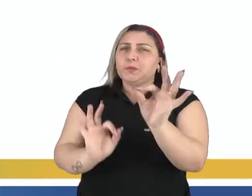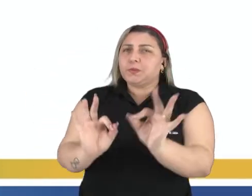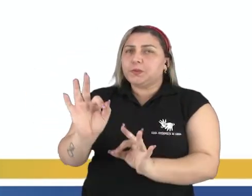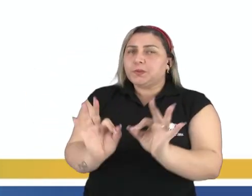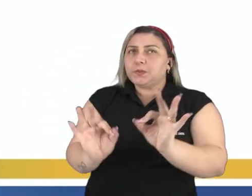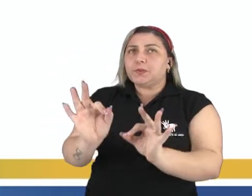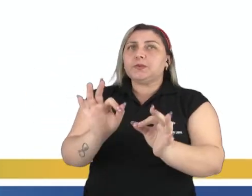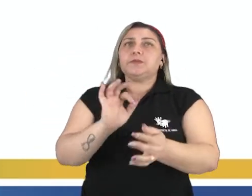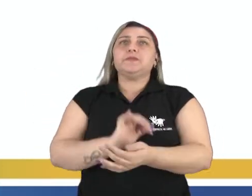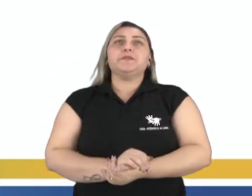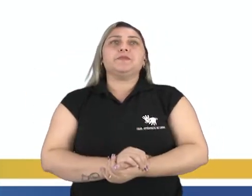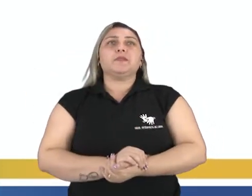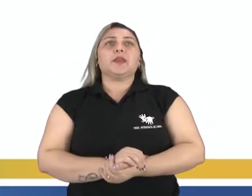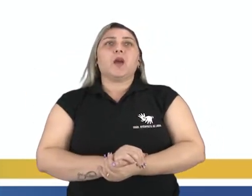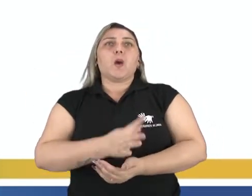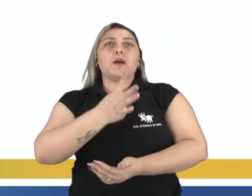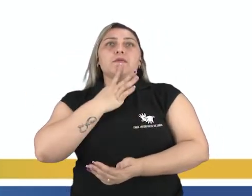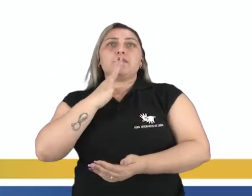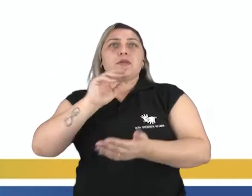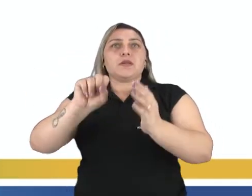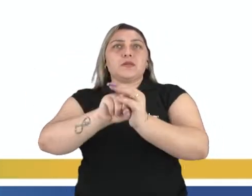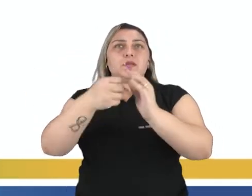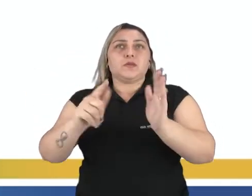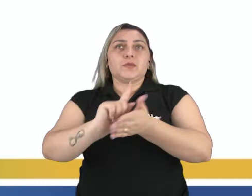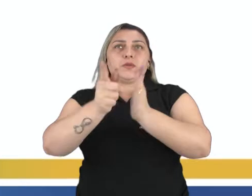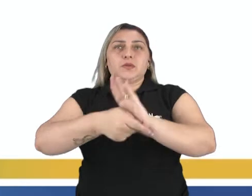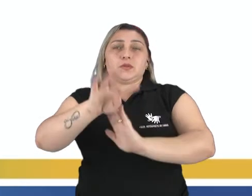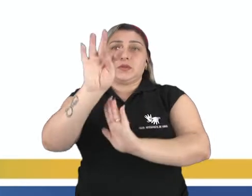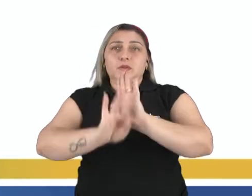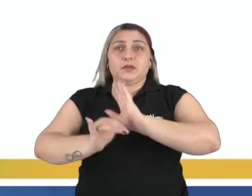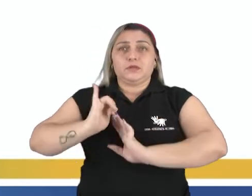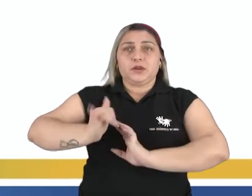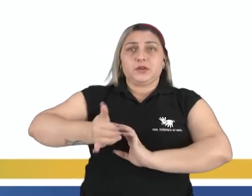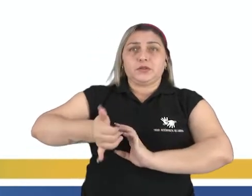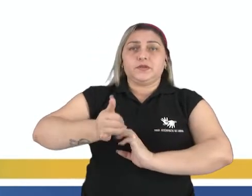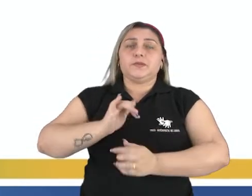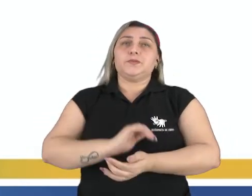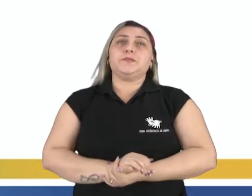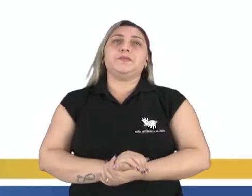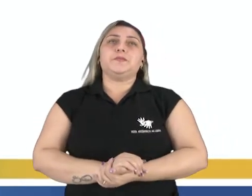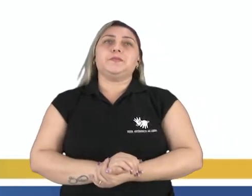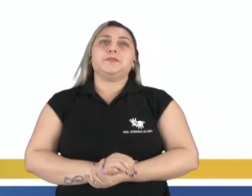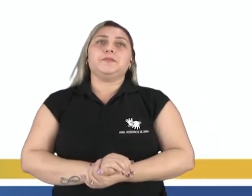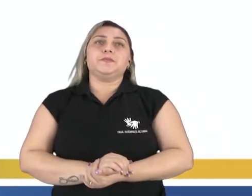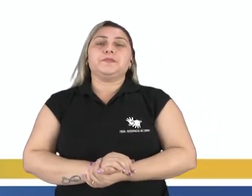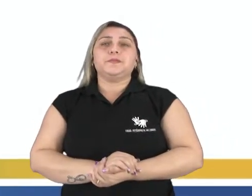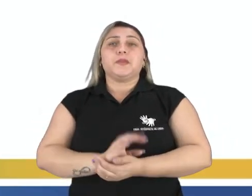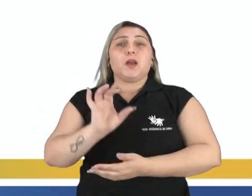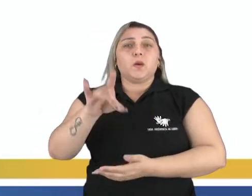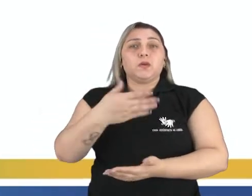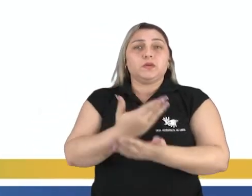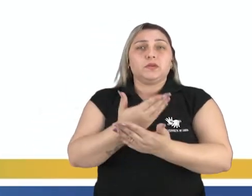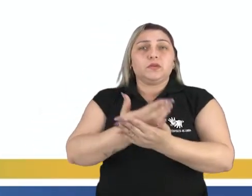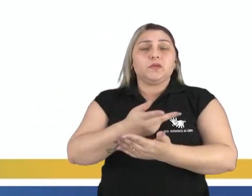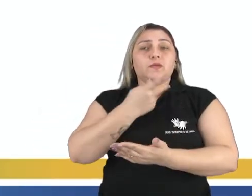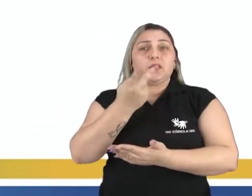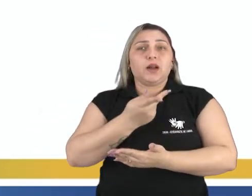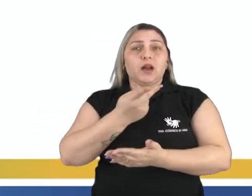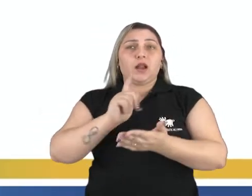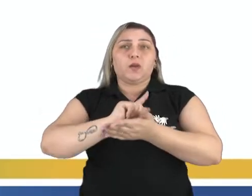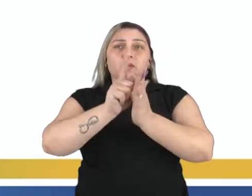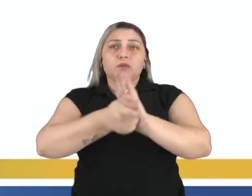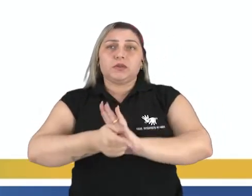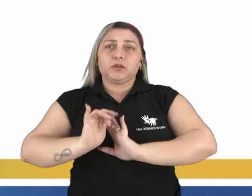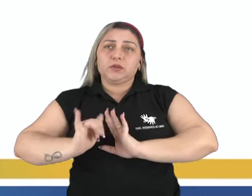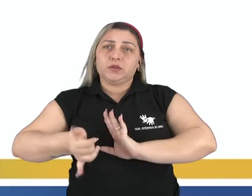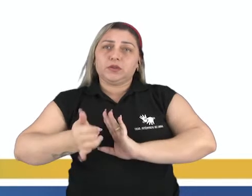na sua construção sendo assim conheceremos as características do gênero textual narrativo tá na última aula nós falamos sobre o gênero